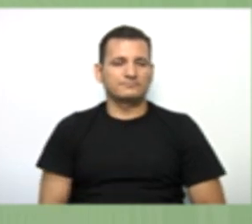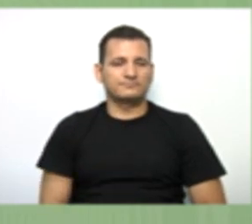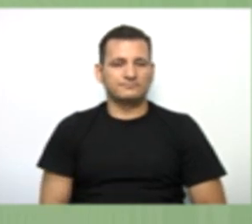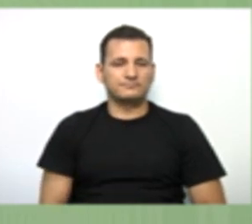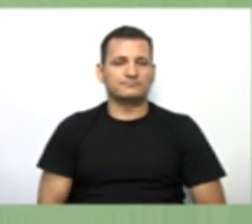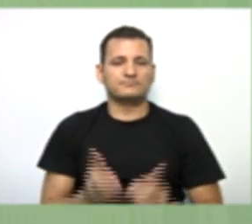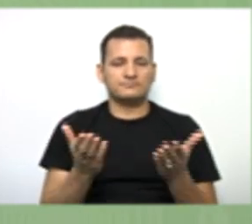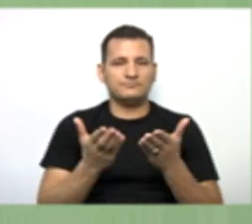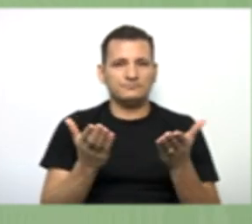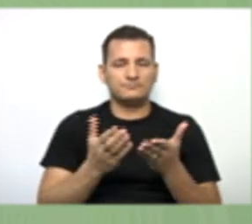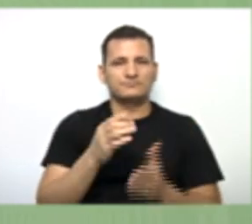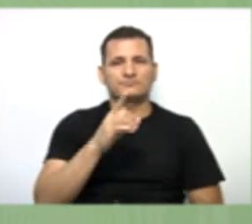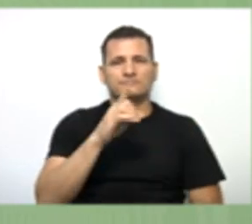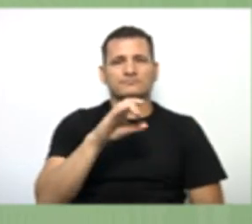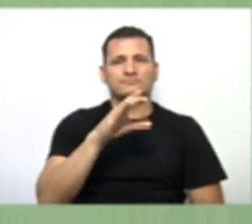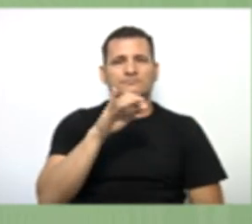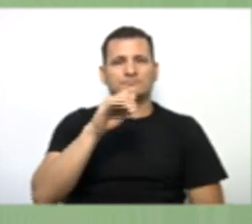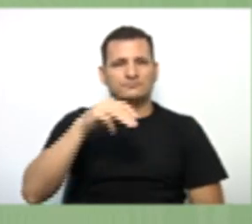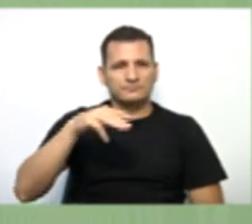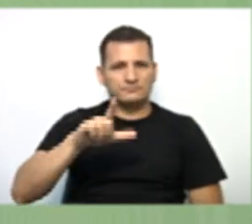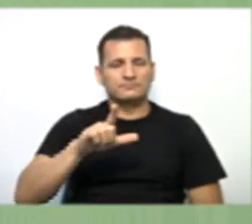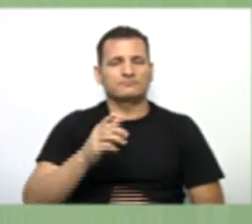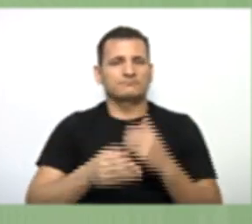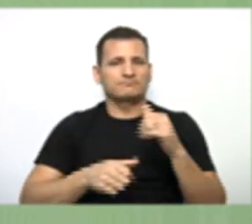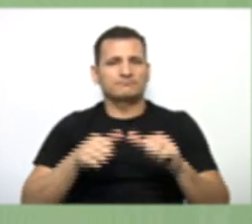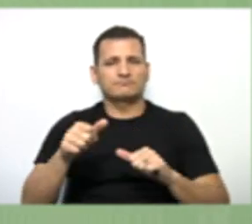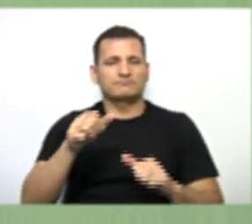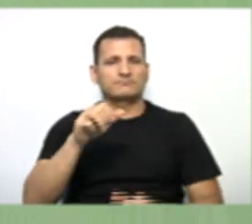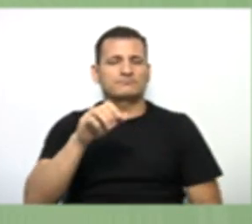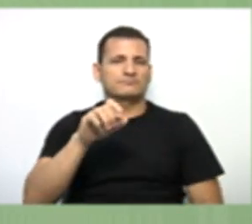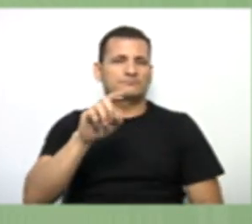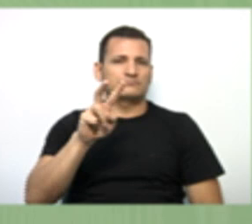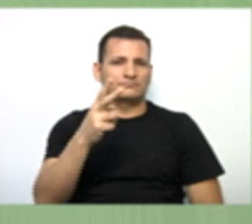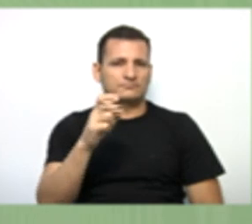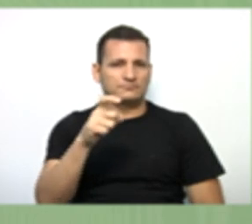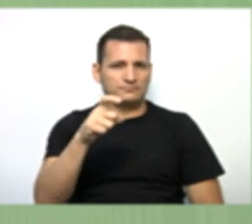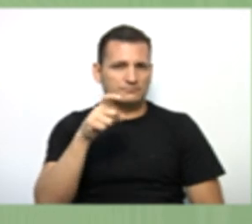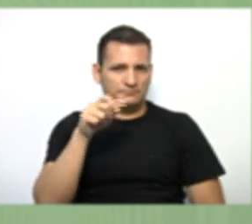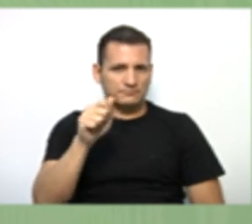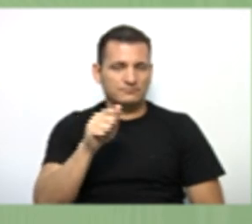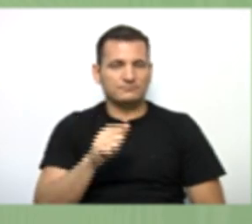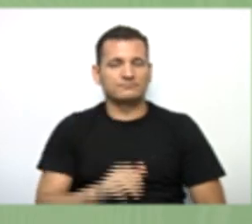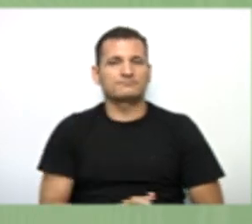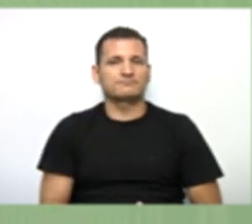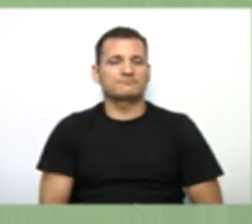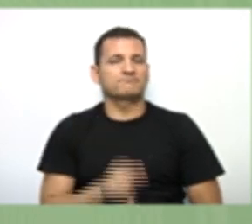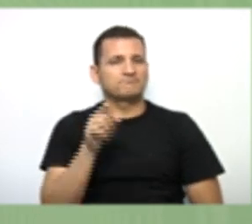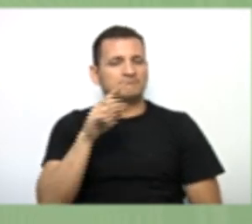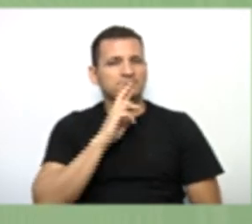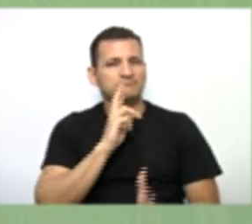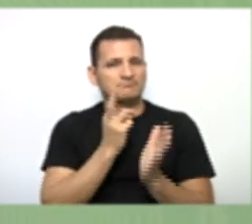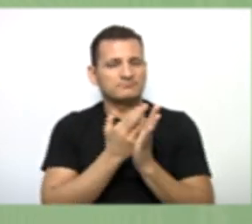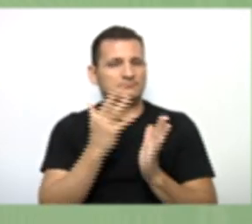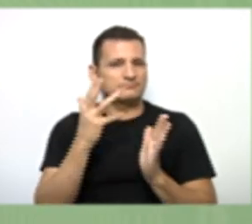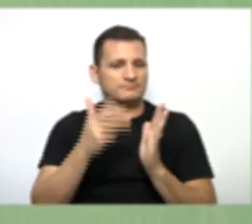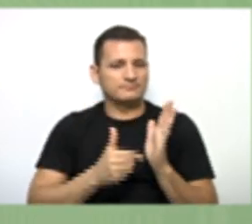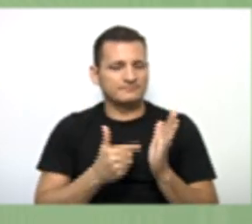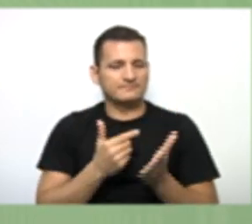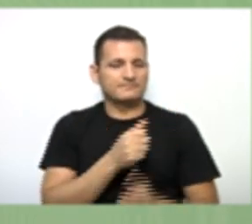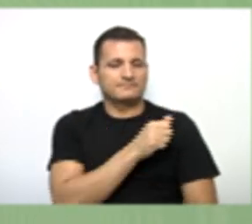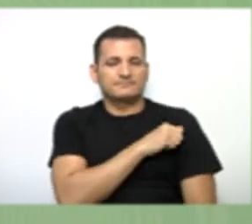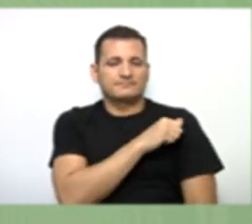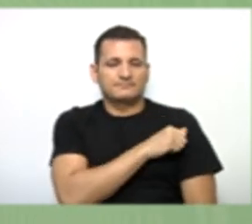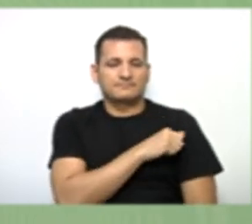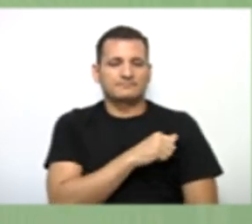hexadecimal. Tivemos também a participação do Ismael. Ismael respondeu todas as questões. Então a letra A ficou